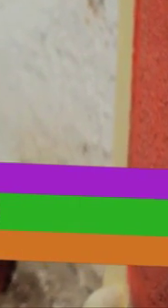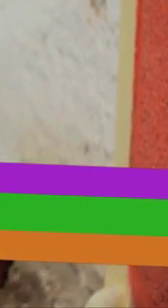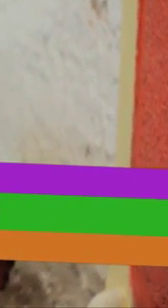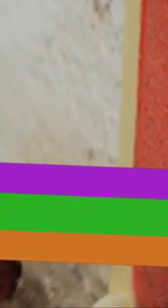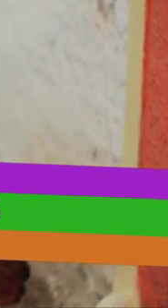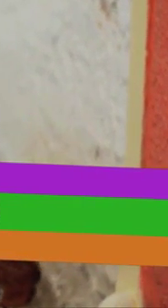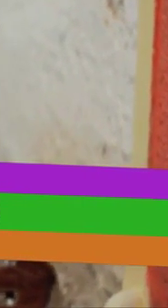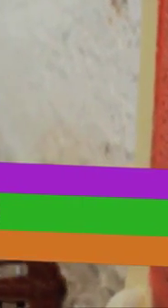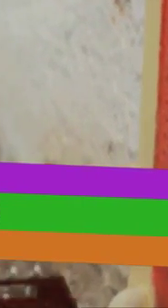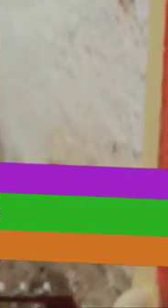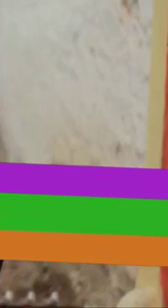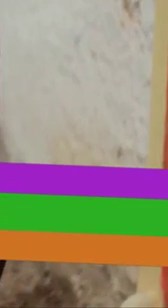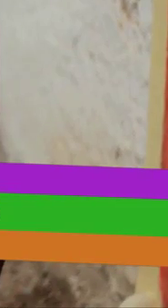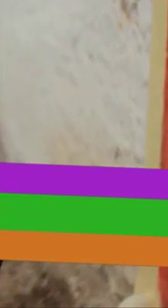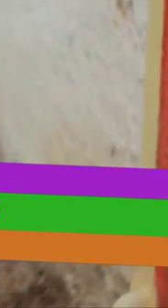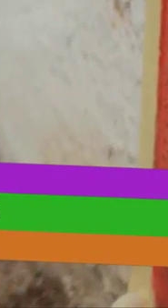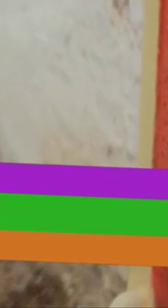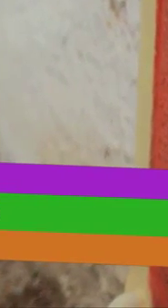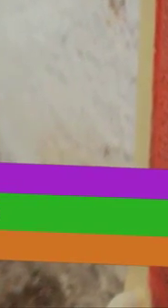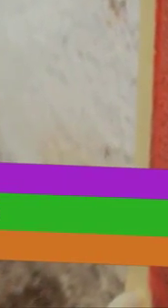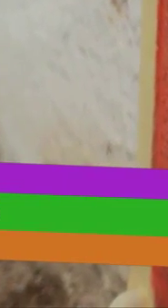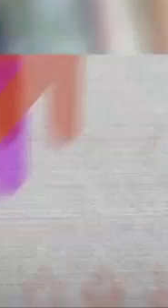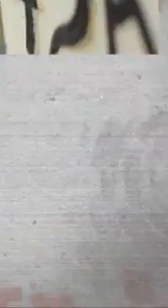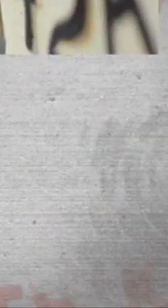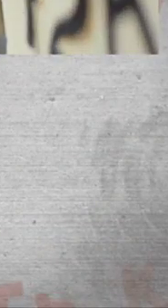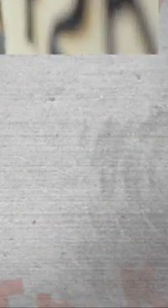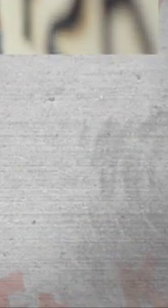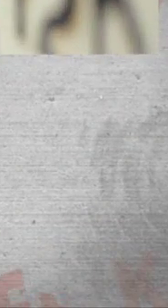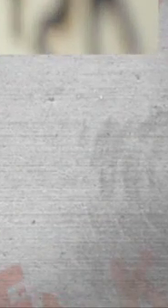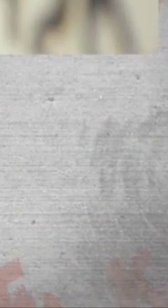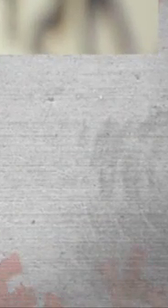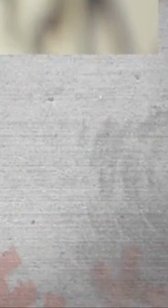de alfazema e patuá.